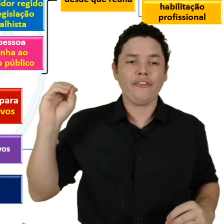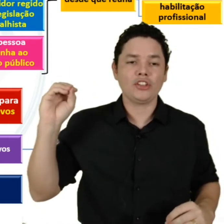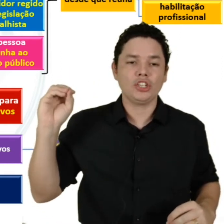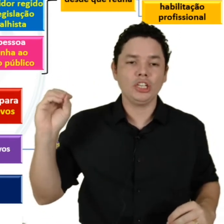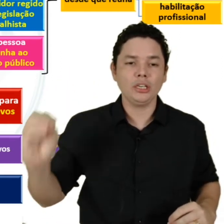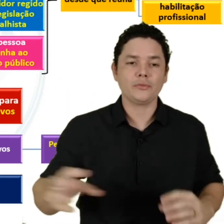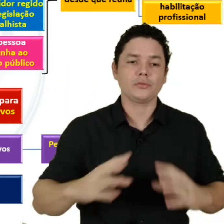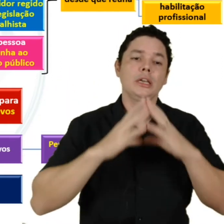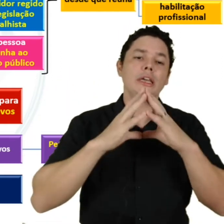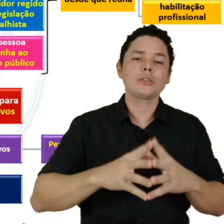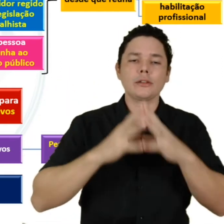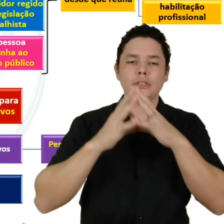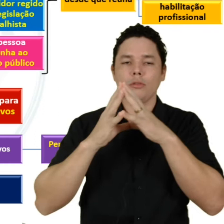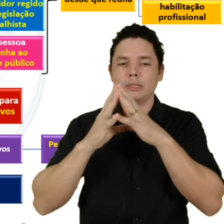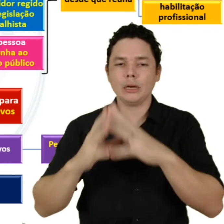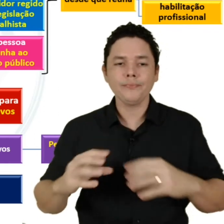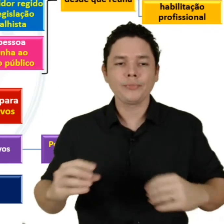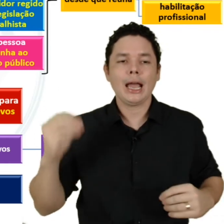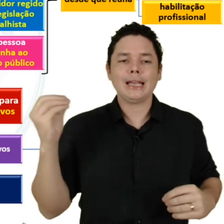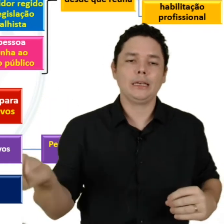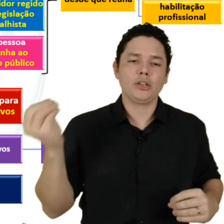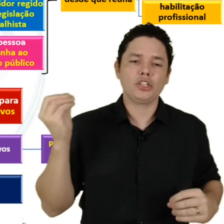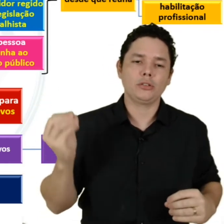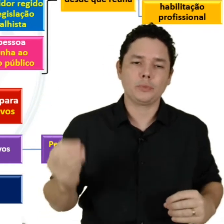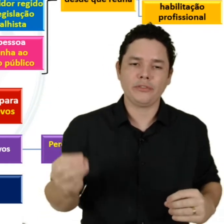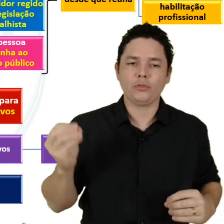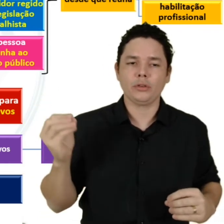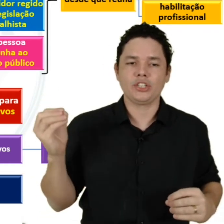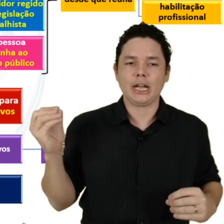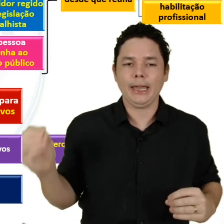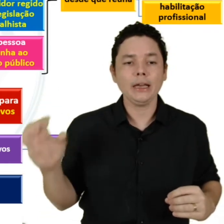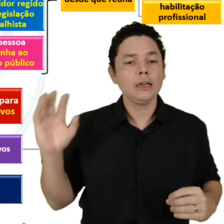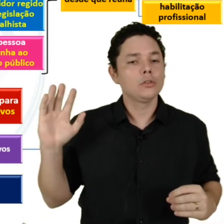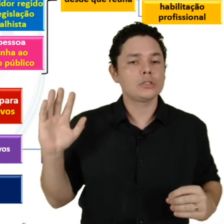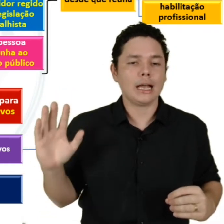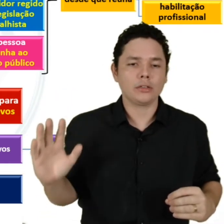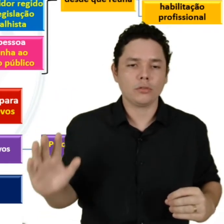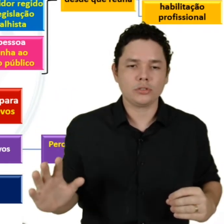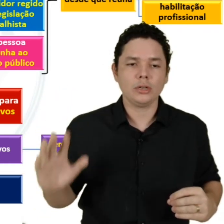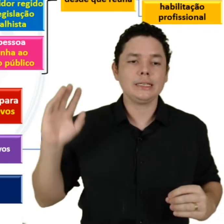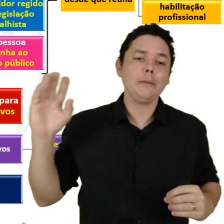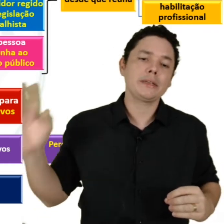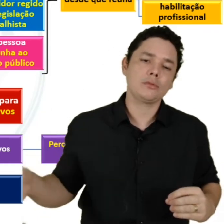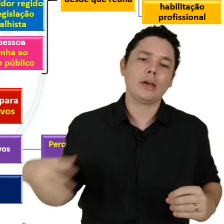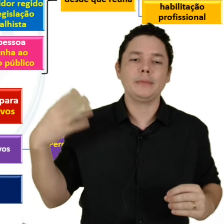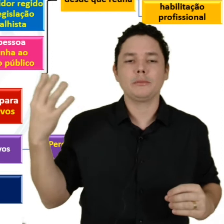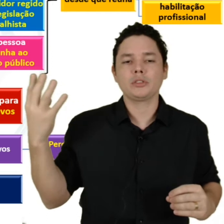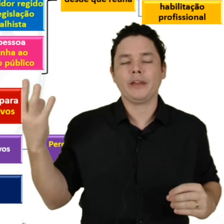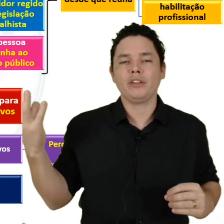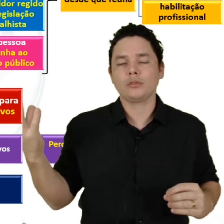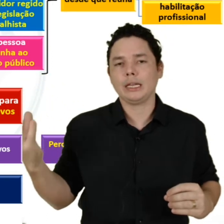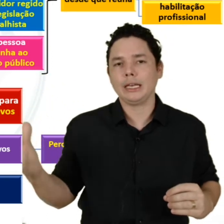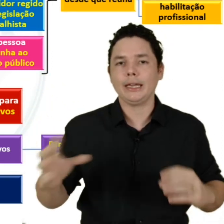servidores efetivos e os cargos em comissão a serem preenchidos por servidores de carreira, nos casos e condições e percentuais